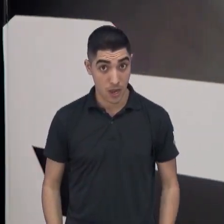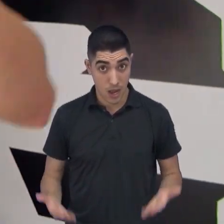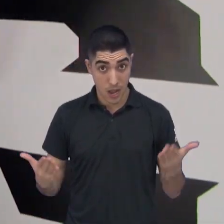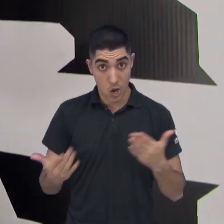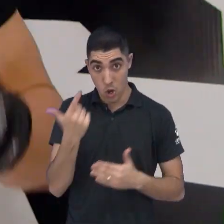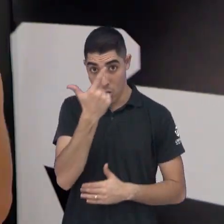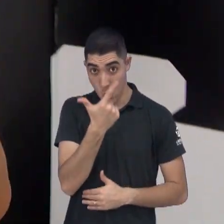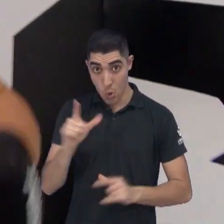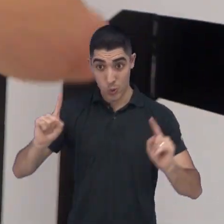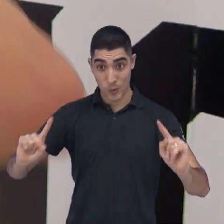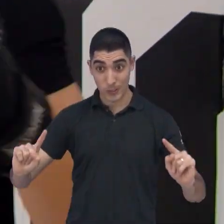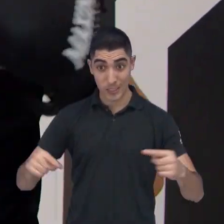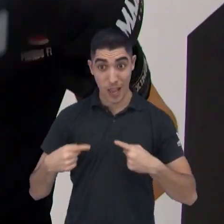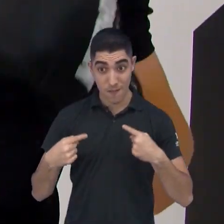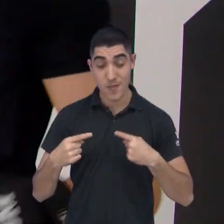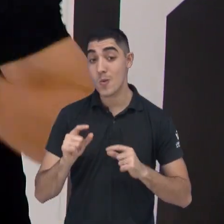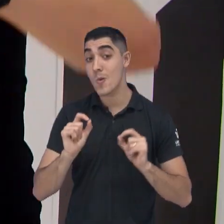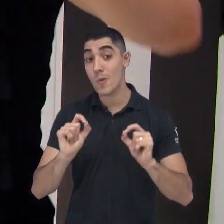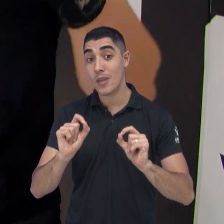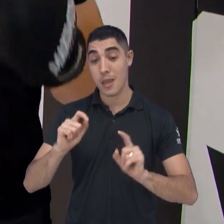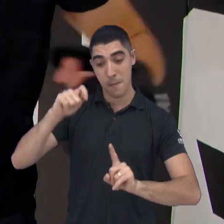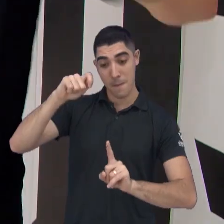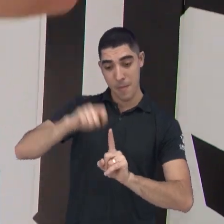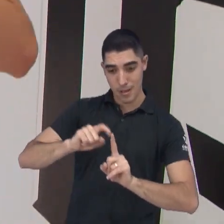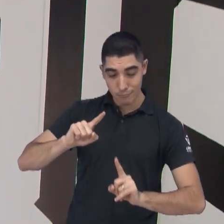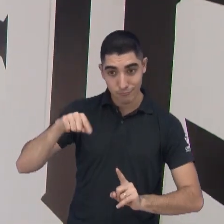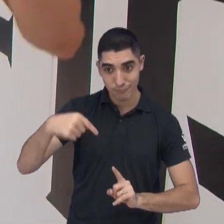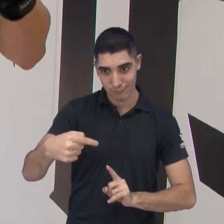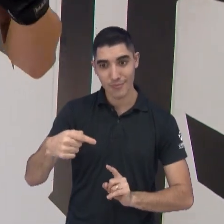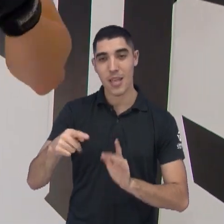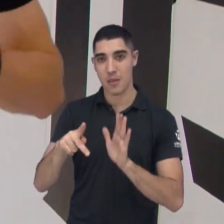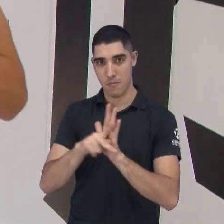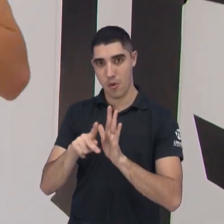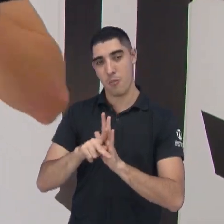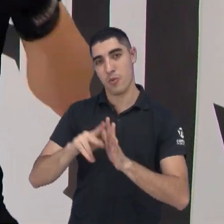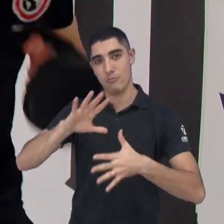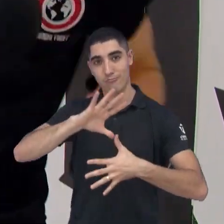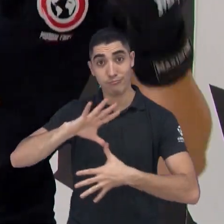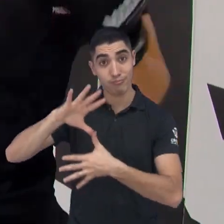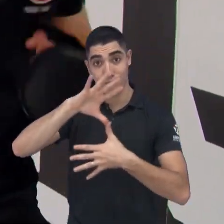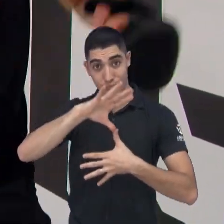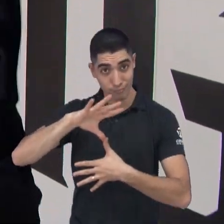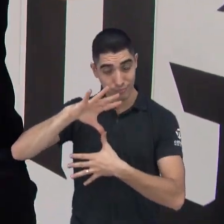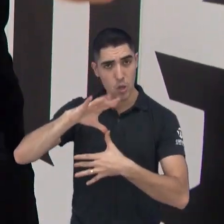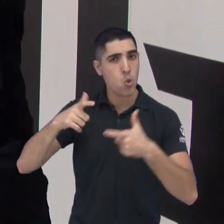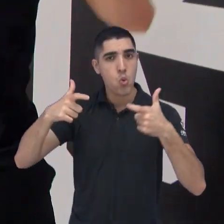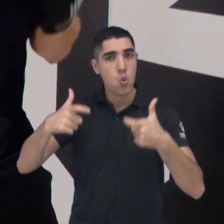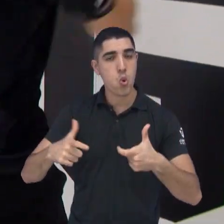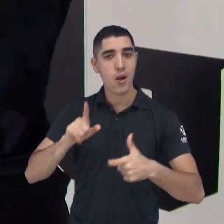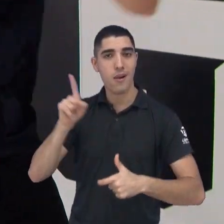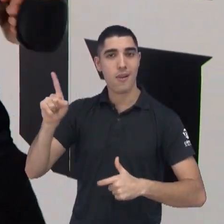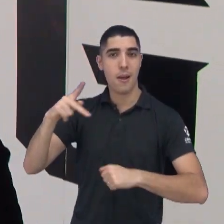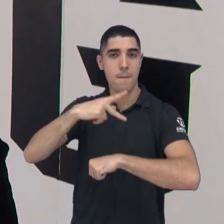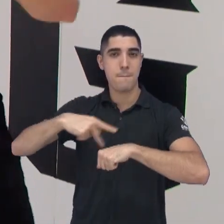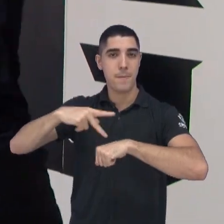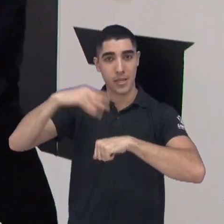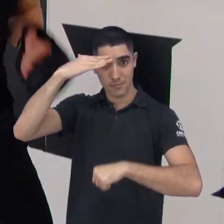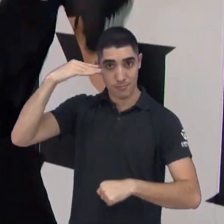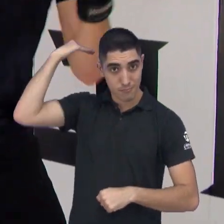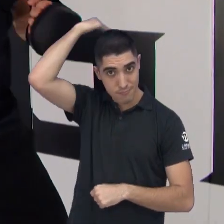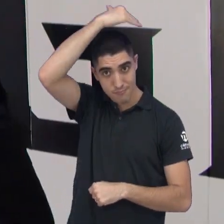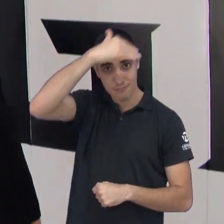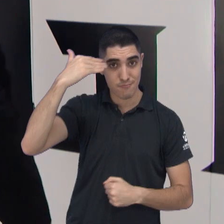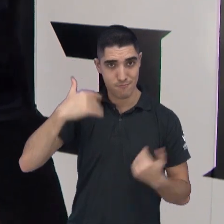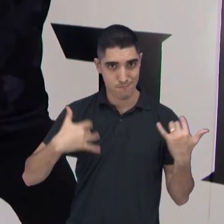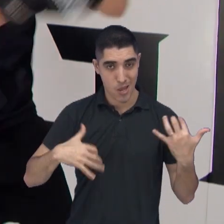vai acontecer no final deste mês, o Pan-Americano da modalidade, que será disputado em Monterrey, no México. No ano passado,